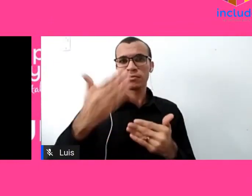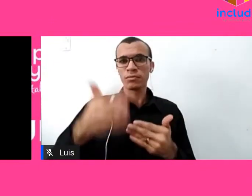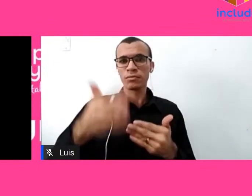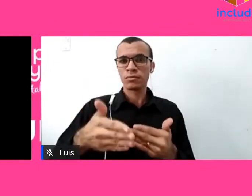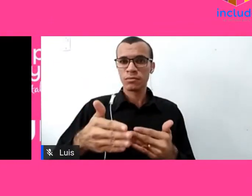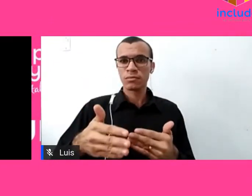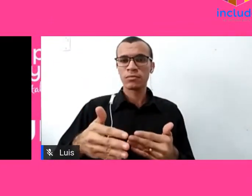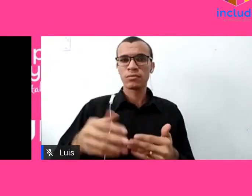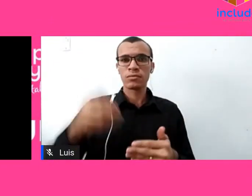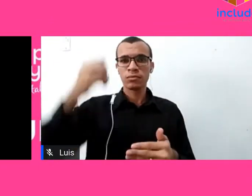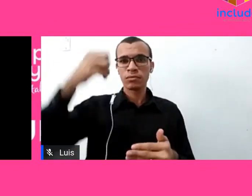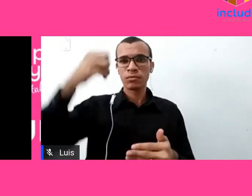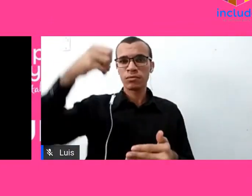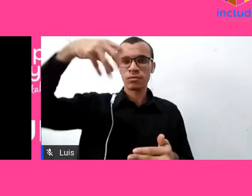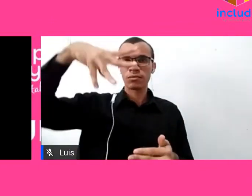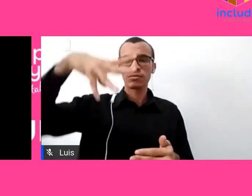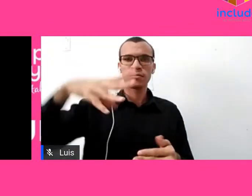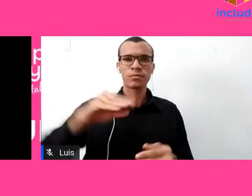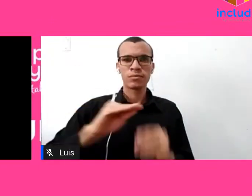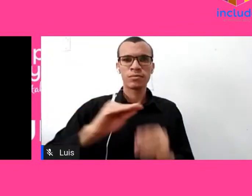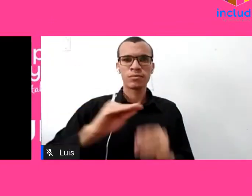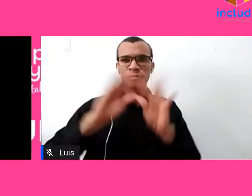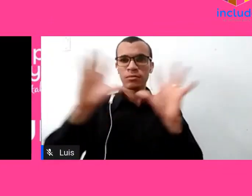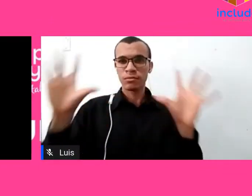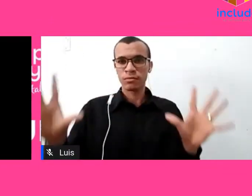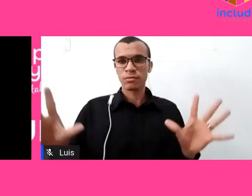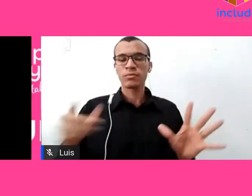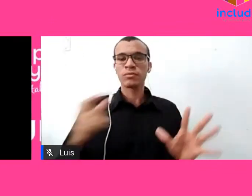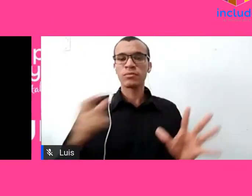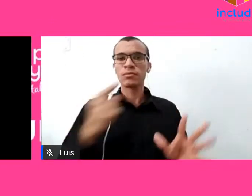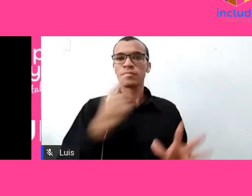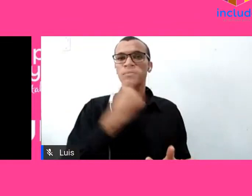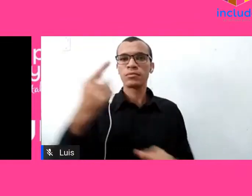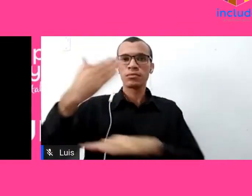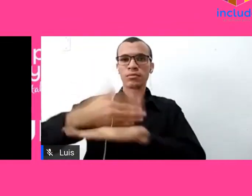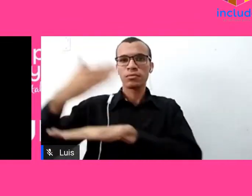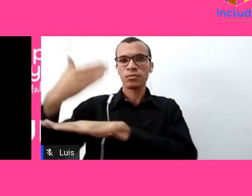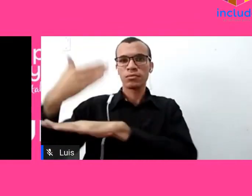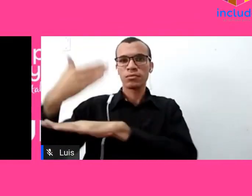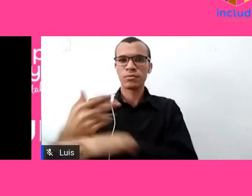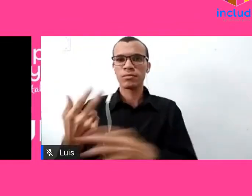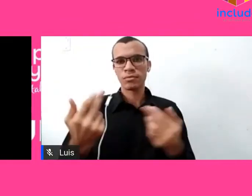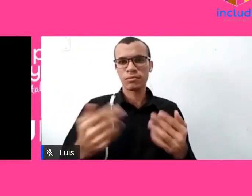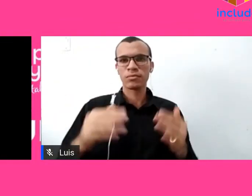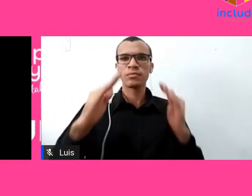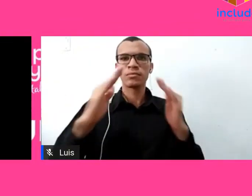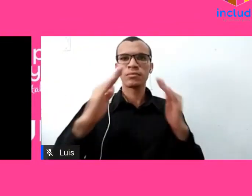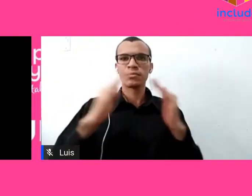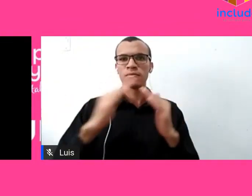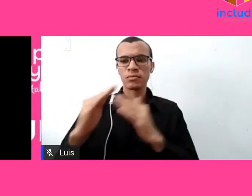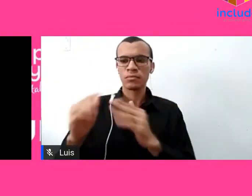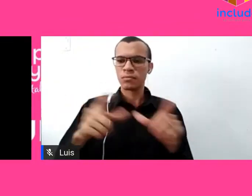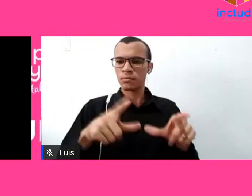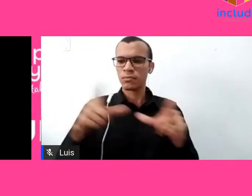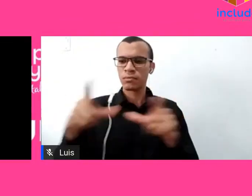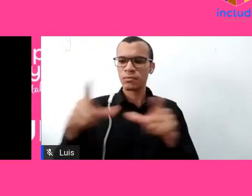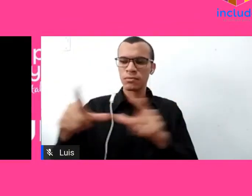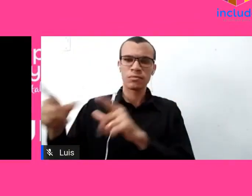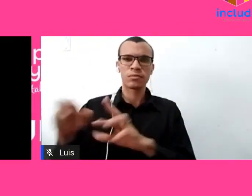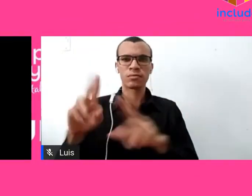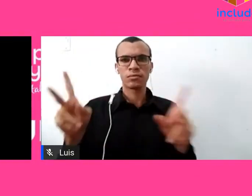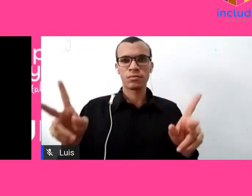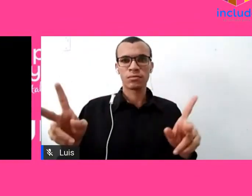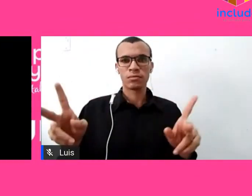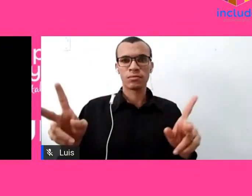da luz de cada janela como se fosse um cômodo diferente, ok? Então esse aqui é o